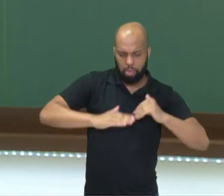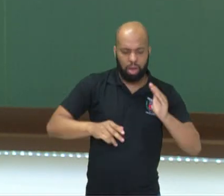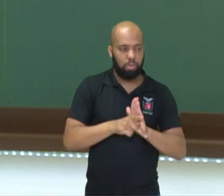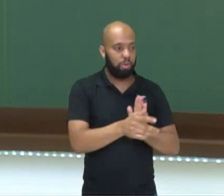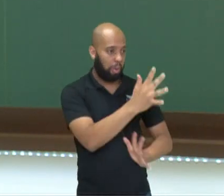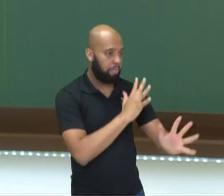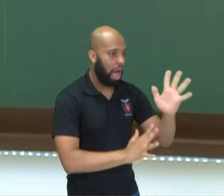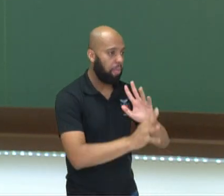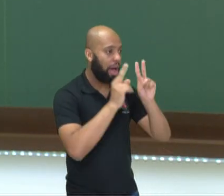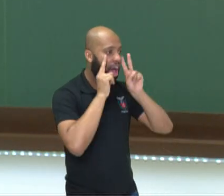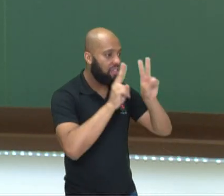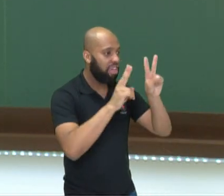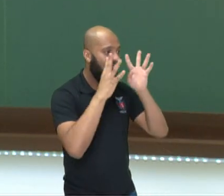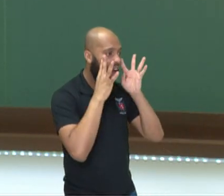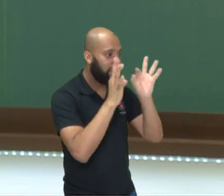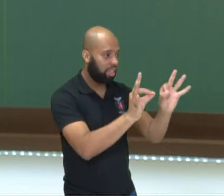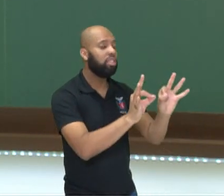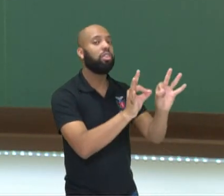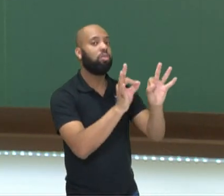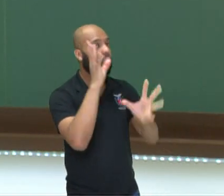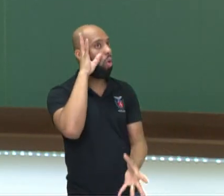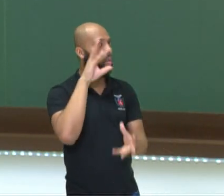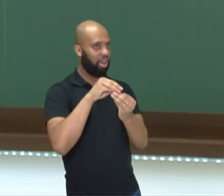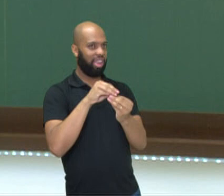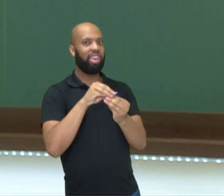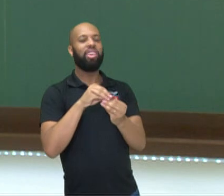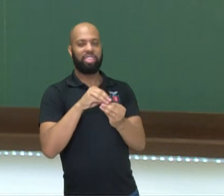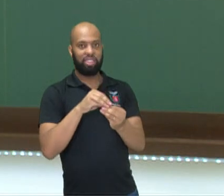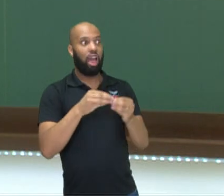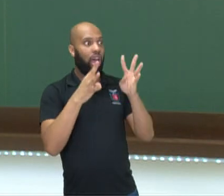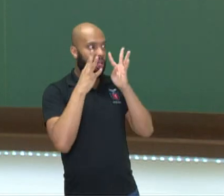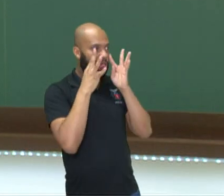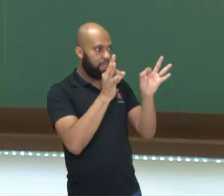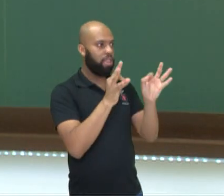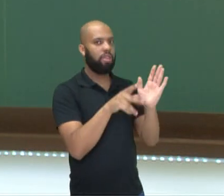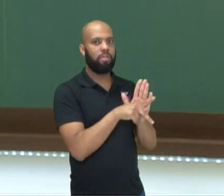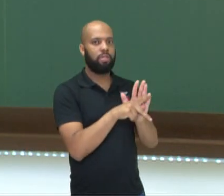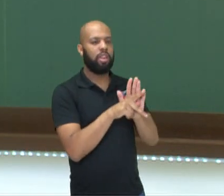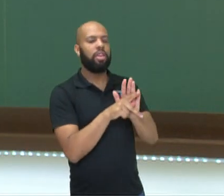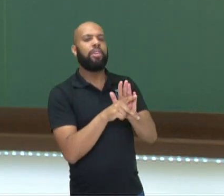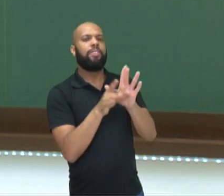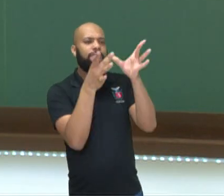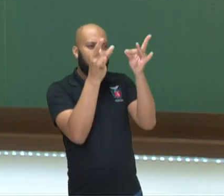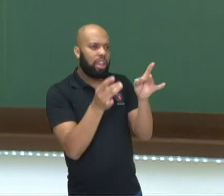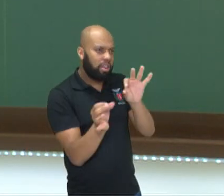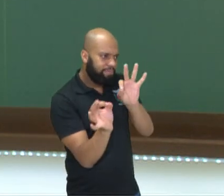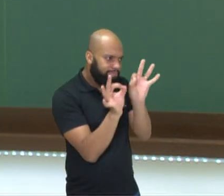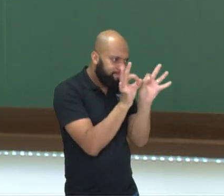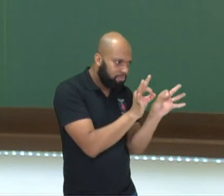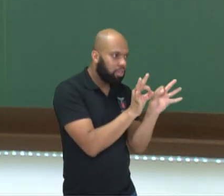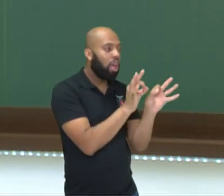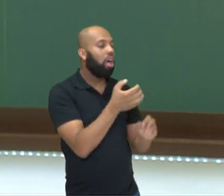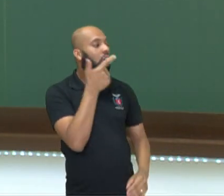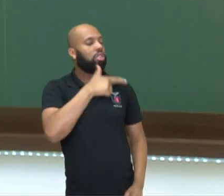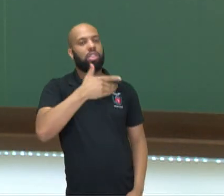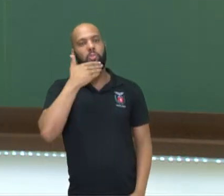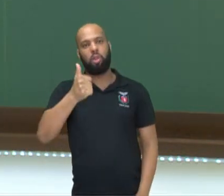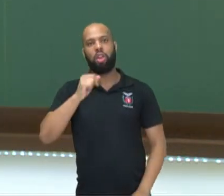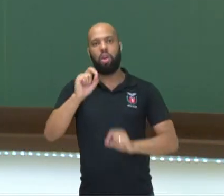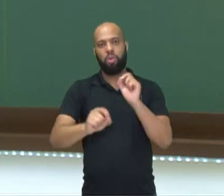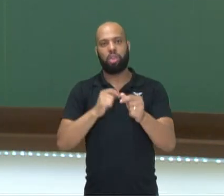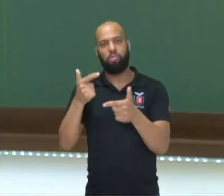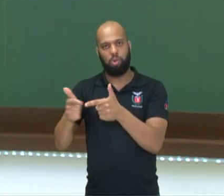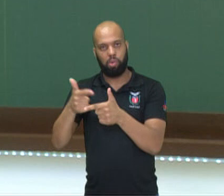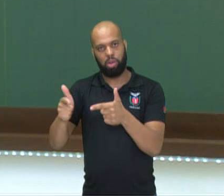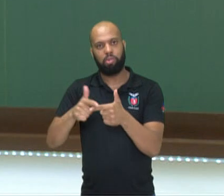uma escuta ativa, de uma escuta presente, atenta com o outro, para melhorar situações de